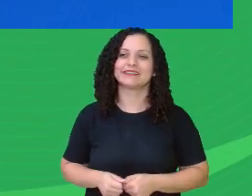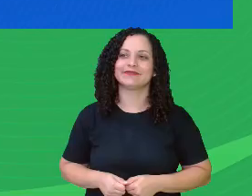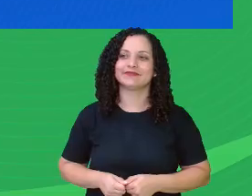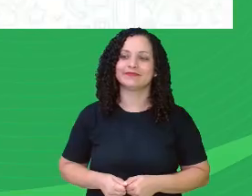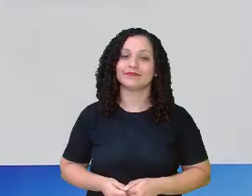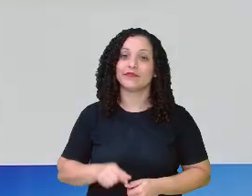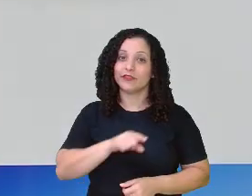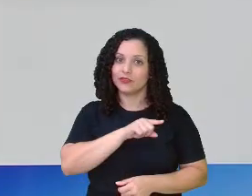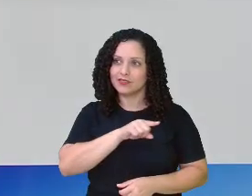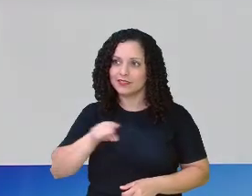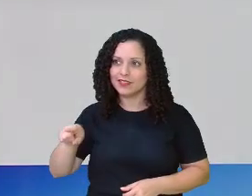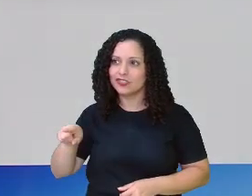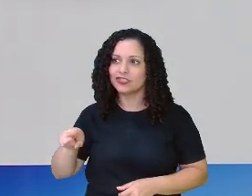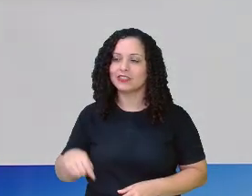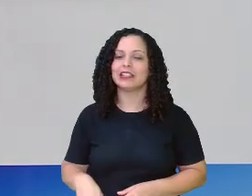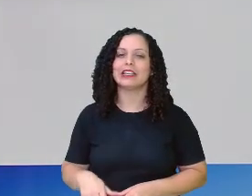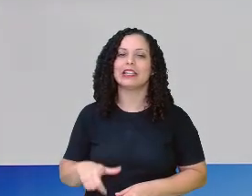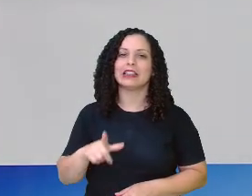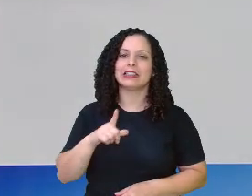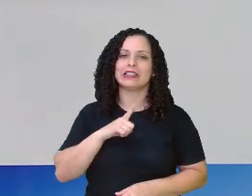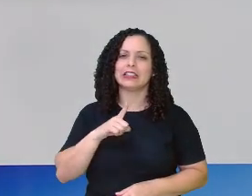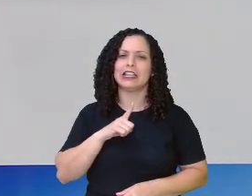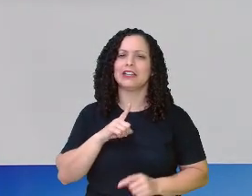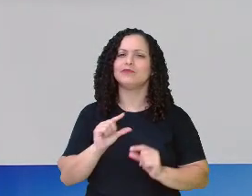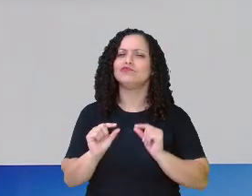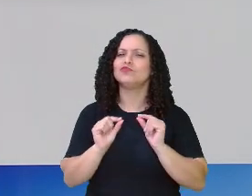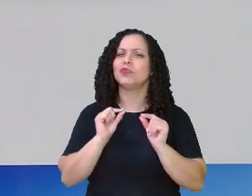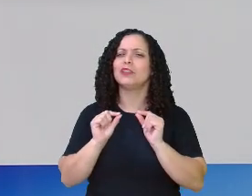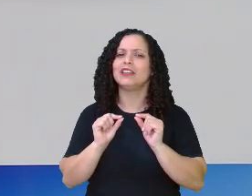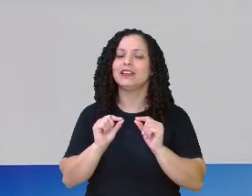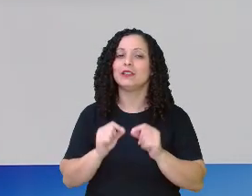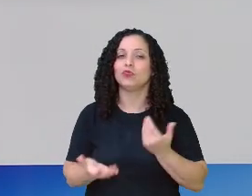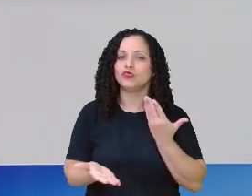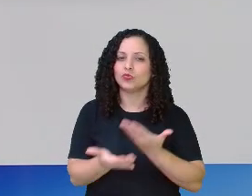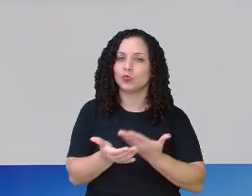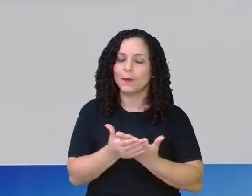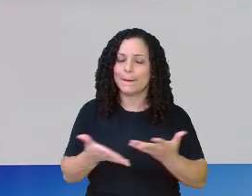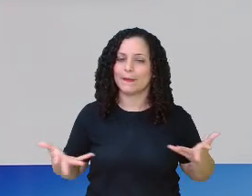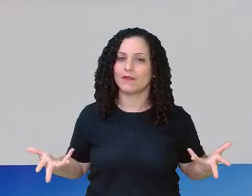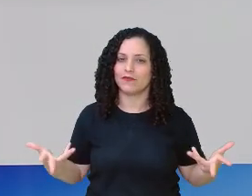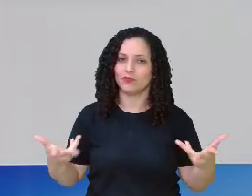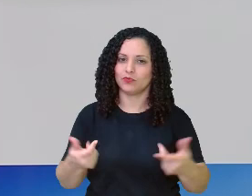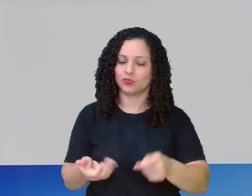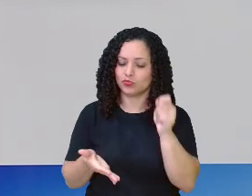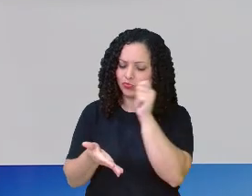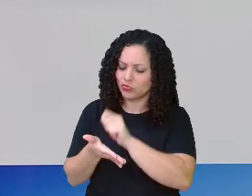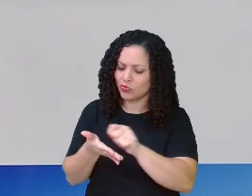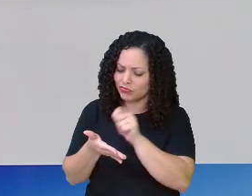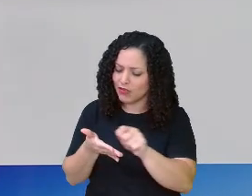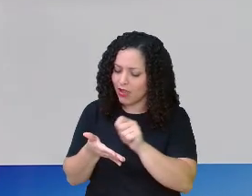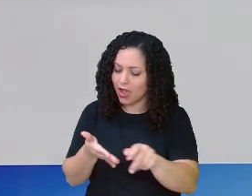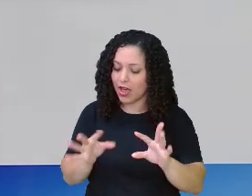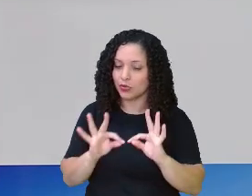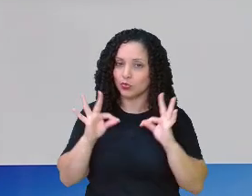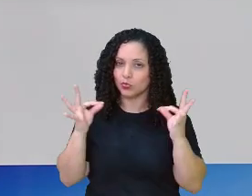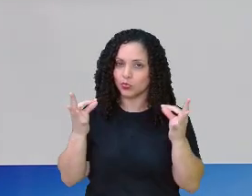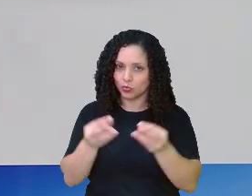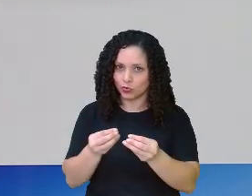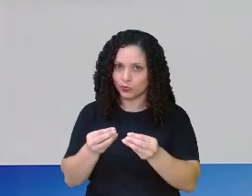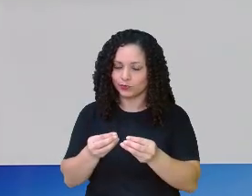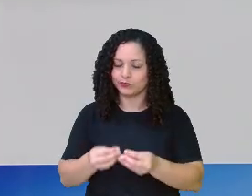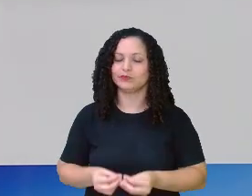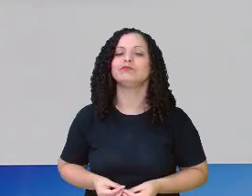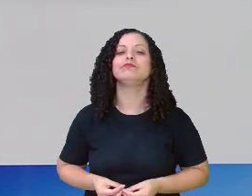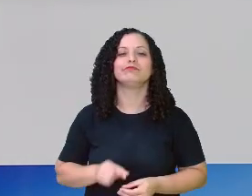que vocês aí tenham aí um excelente estudo, tenham anotado tudo direitinho aí sobre volume, porque